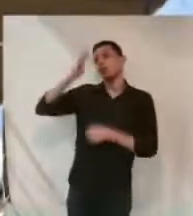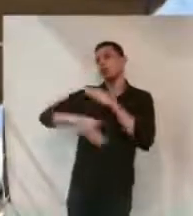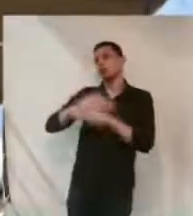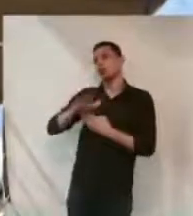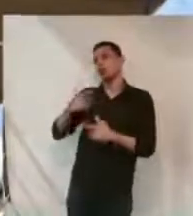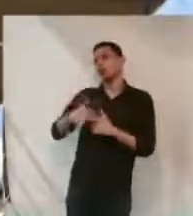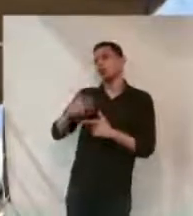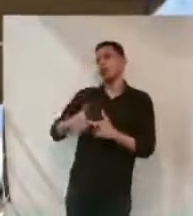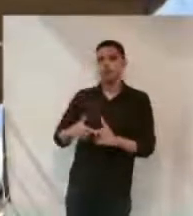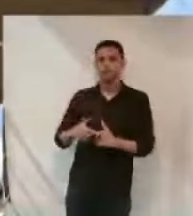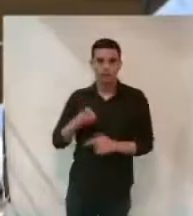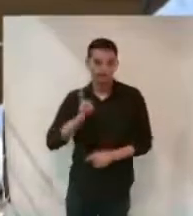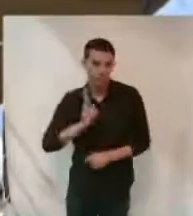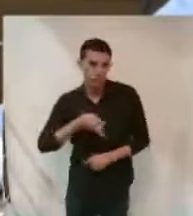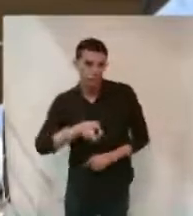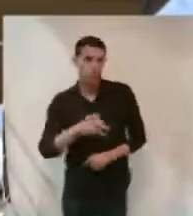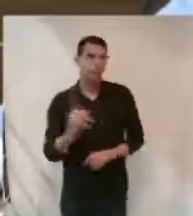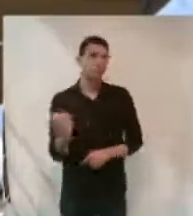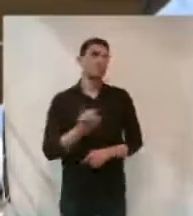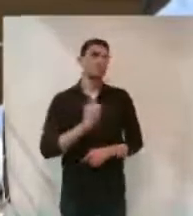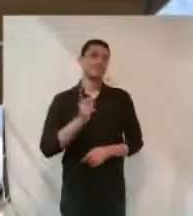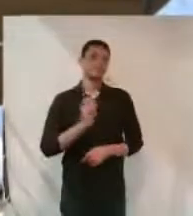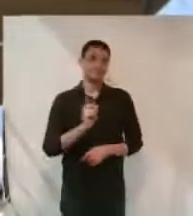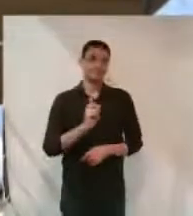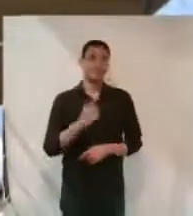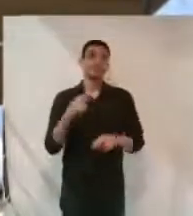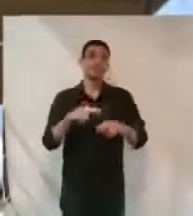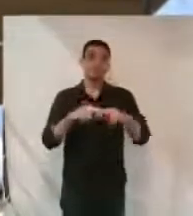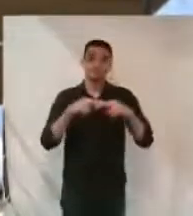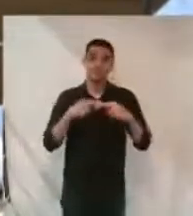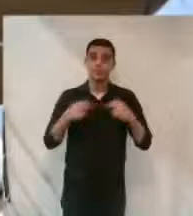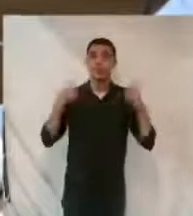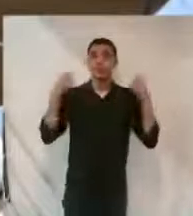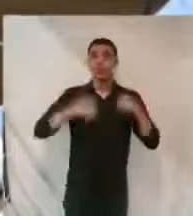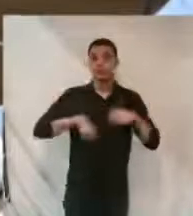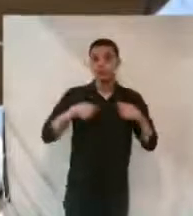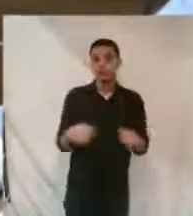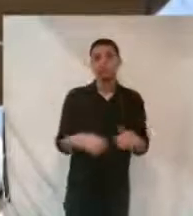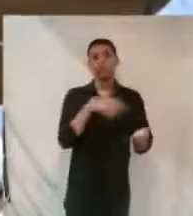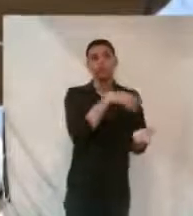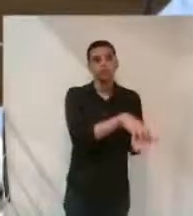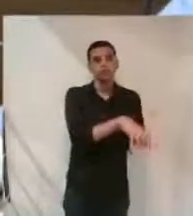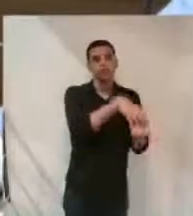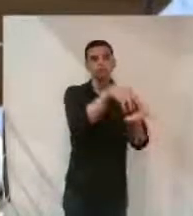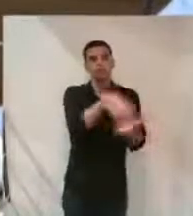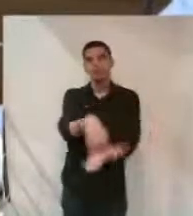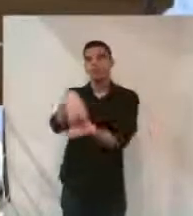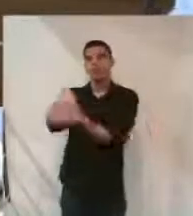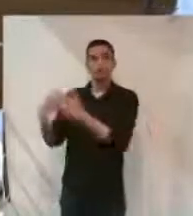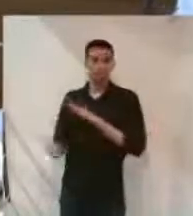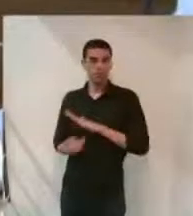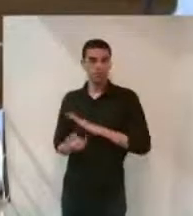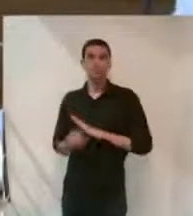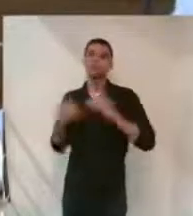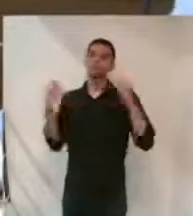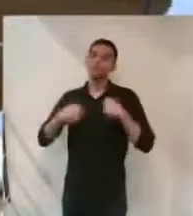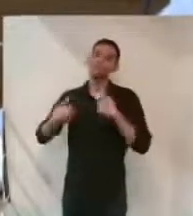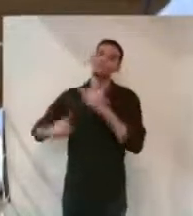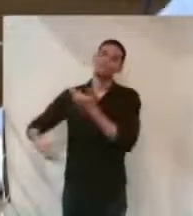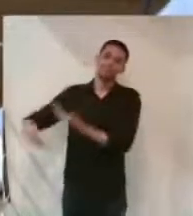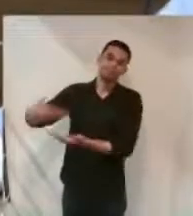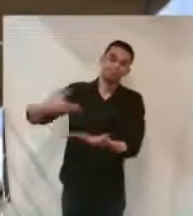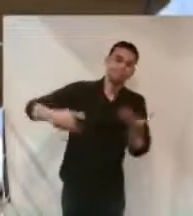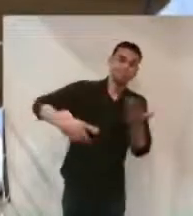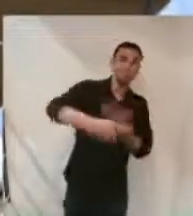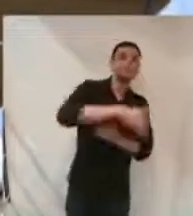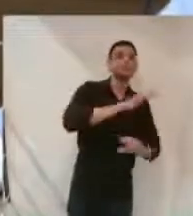não perdurarão num ambiente democrático, porque no ambiente de hoje nós precisamos